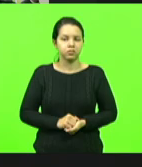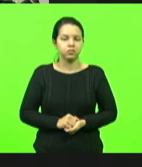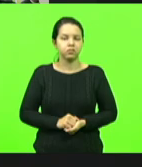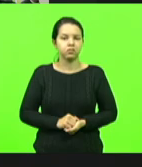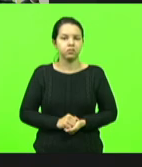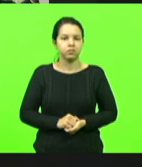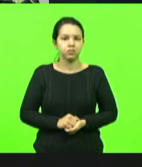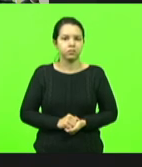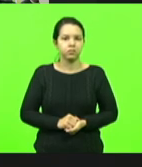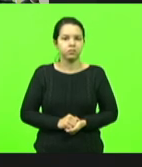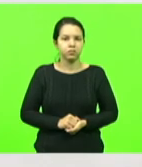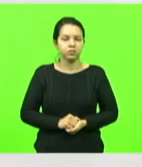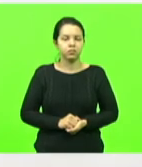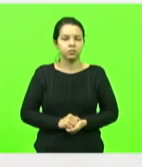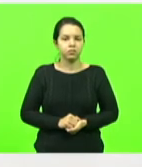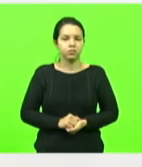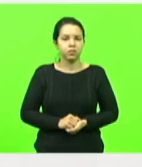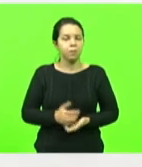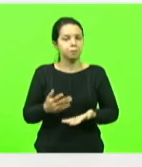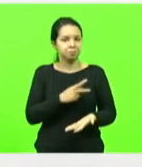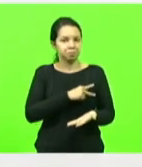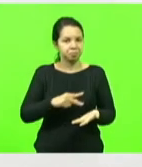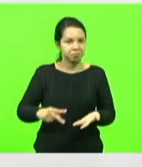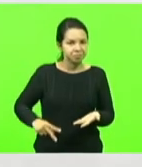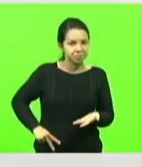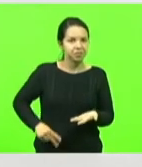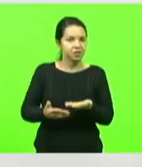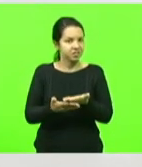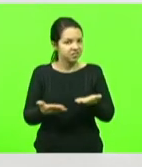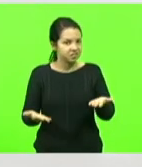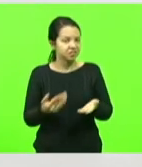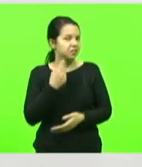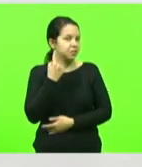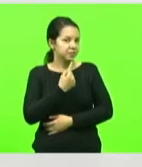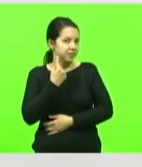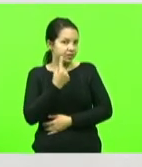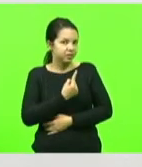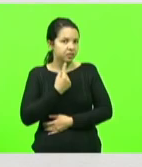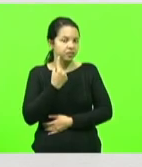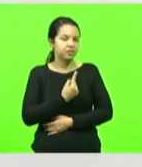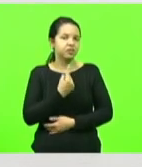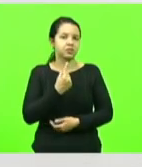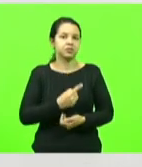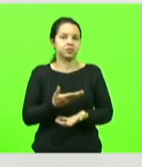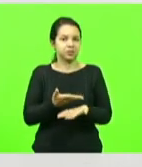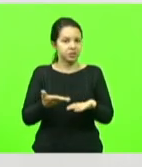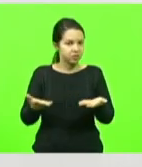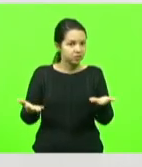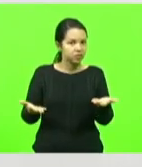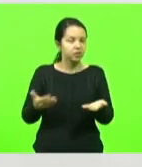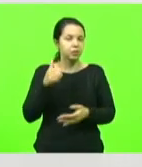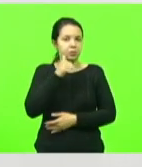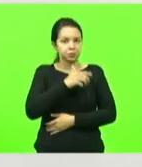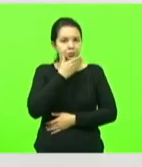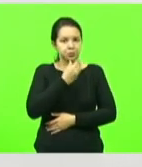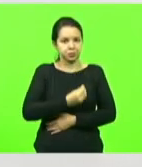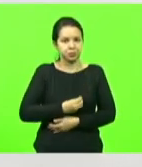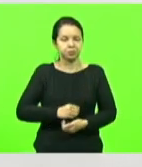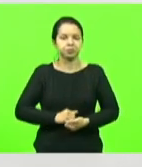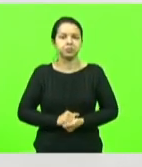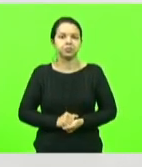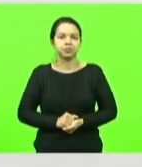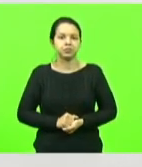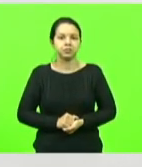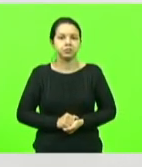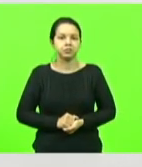senhor presidente senhores deputados senhoras deputadas no dia de ontem